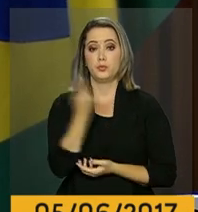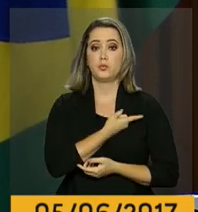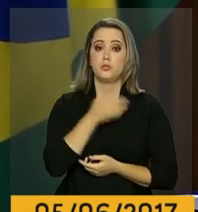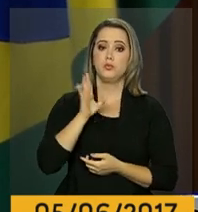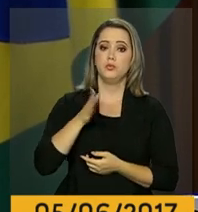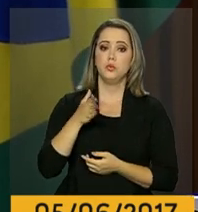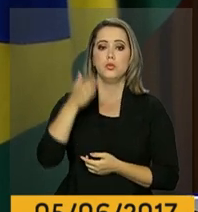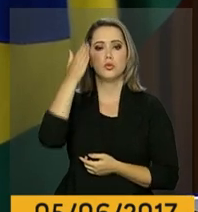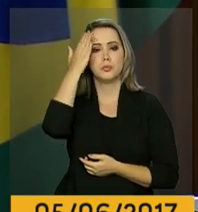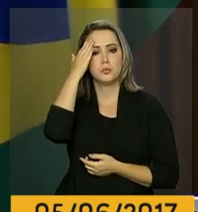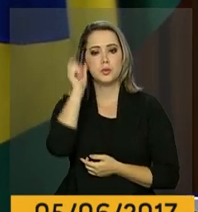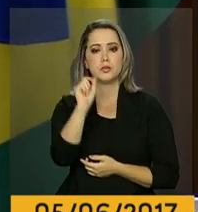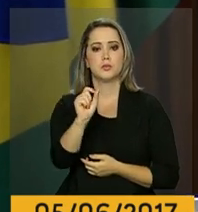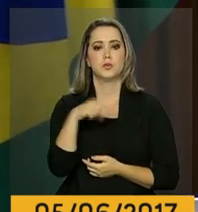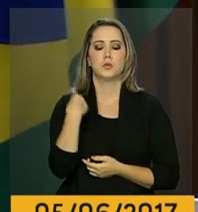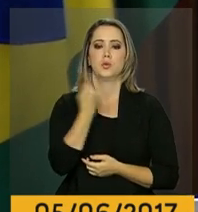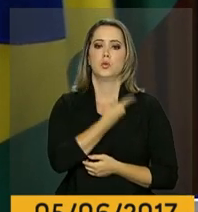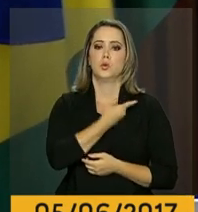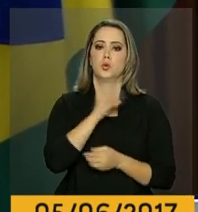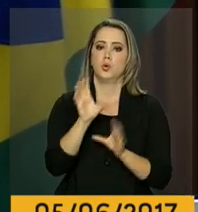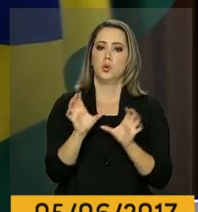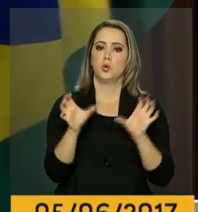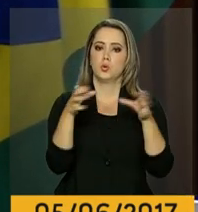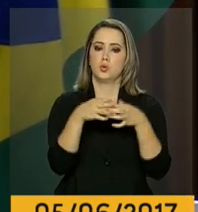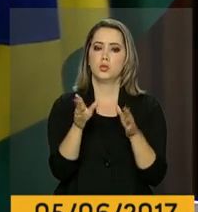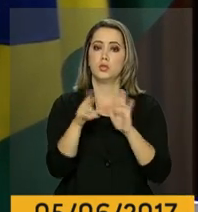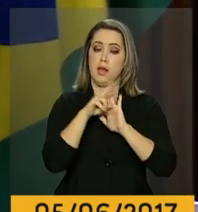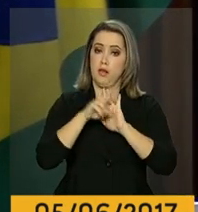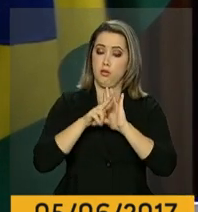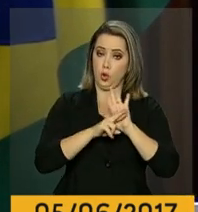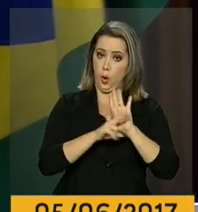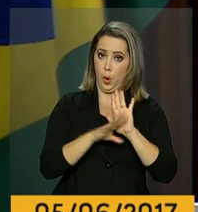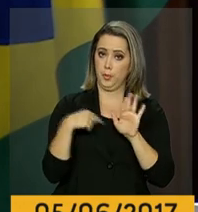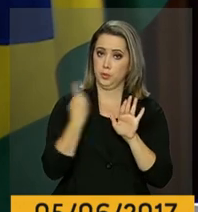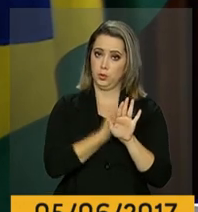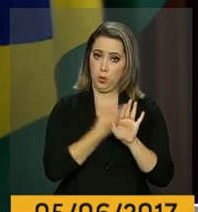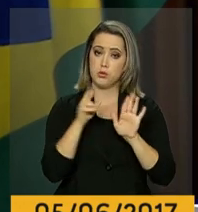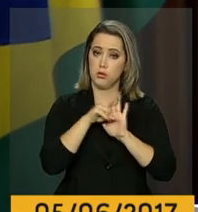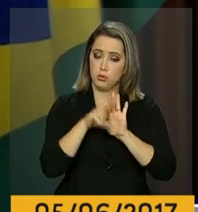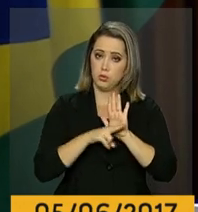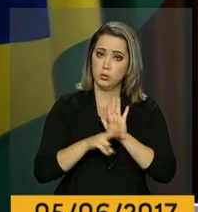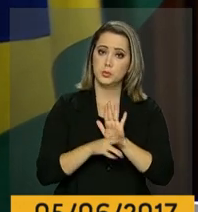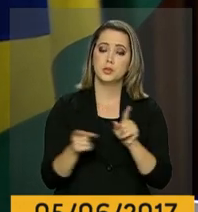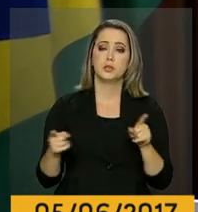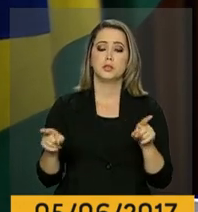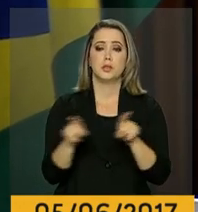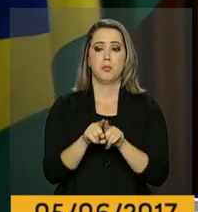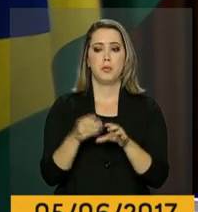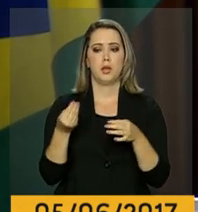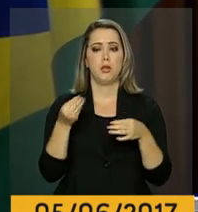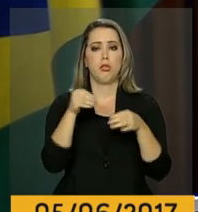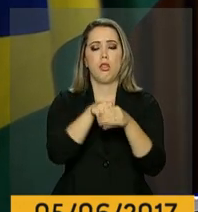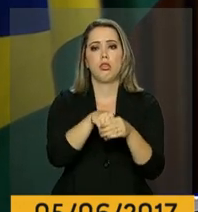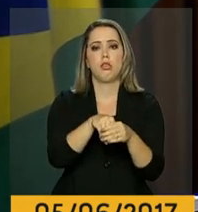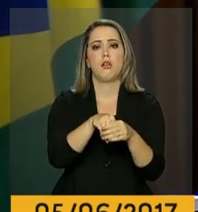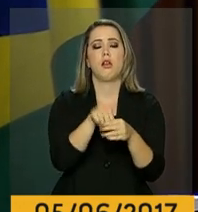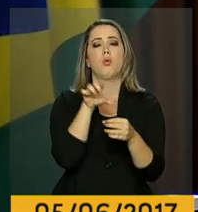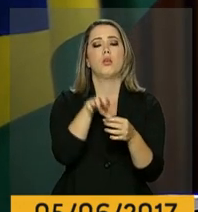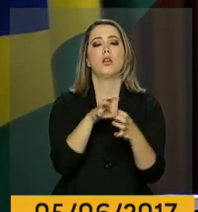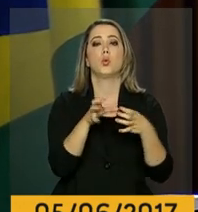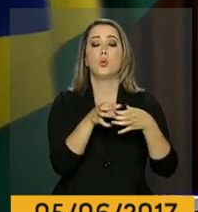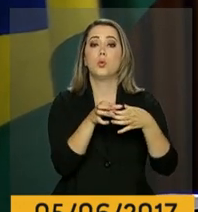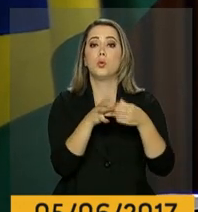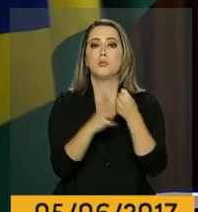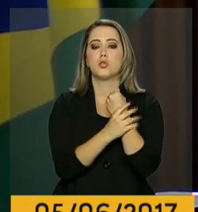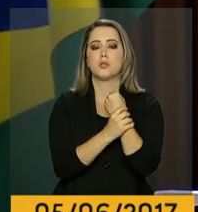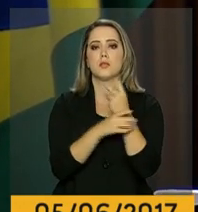nossas competências portanto sem invadir competên dos Estados ingressar também no tema da segurança pública nos Estados